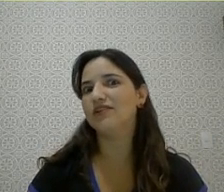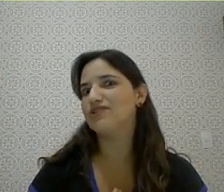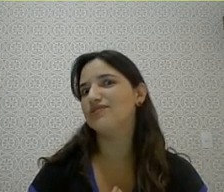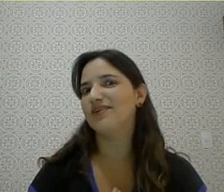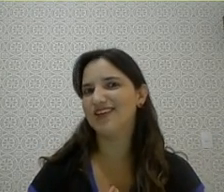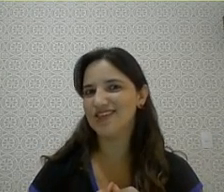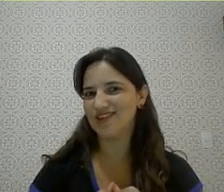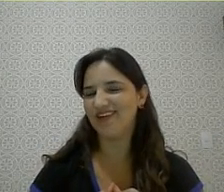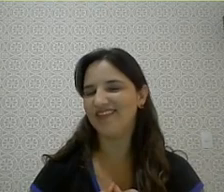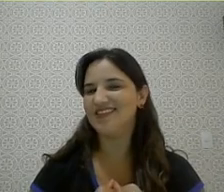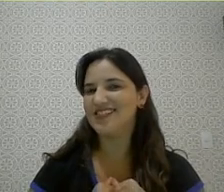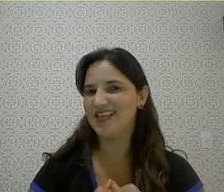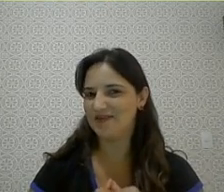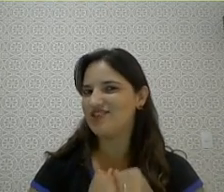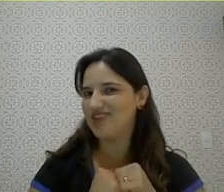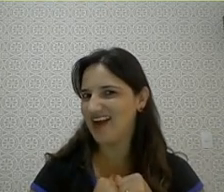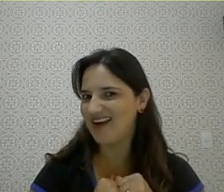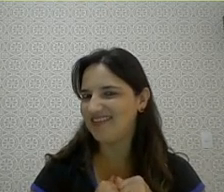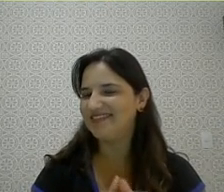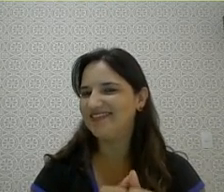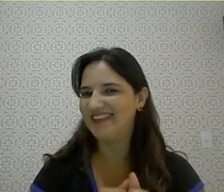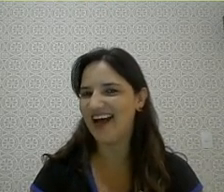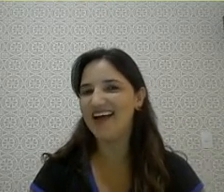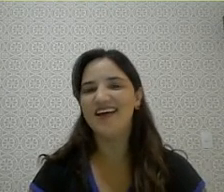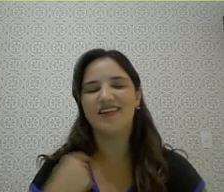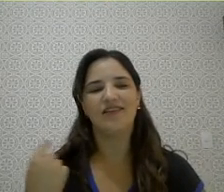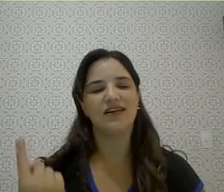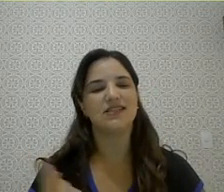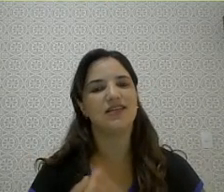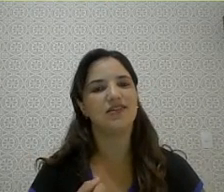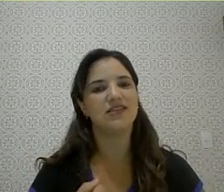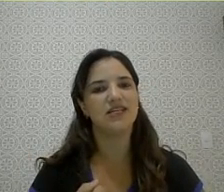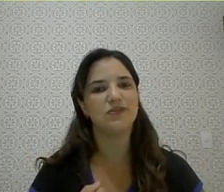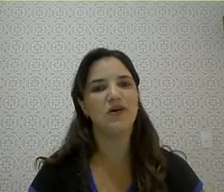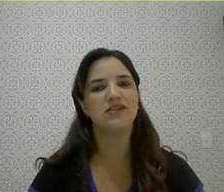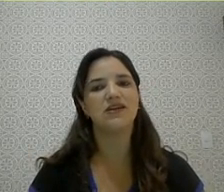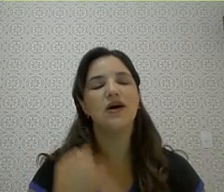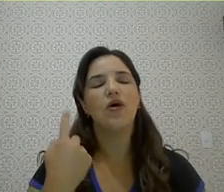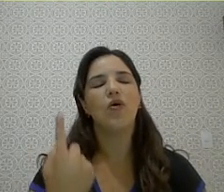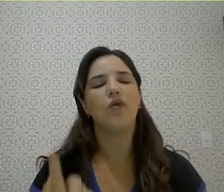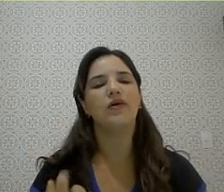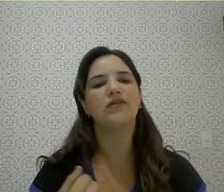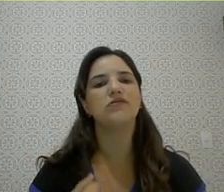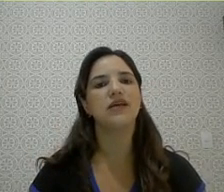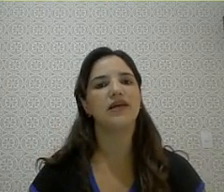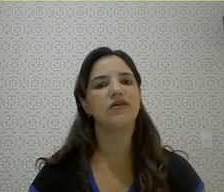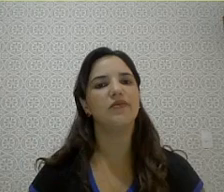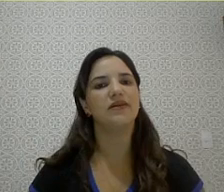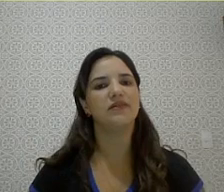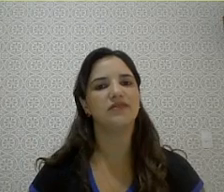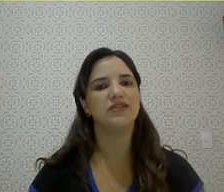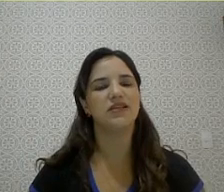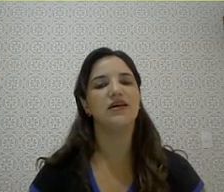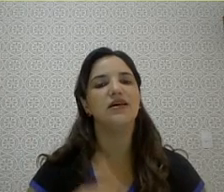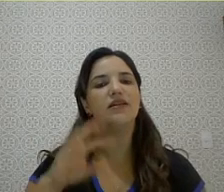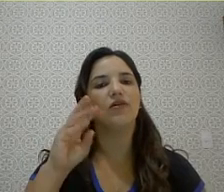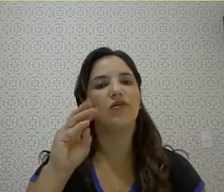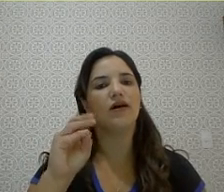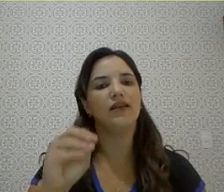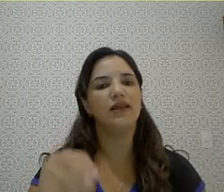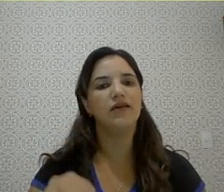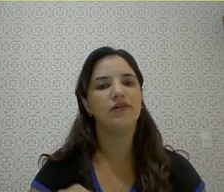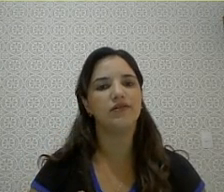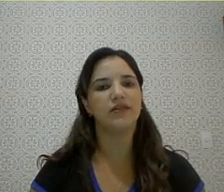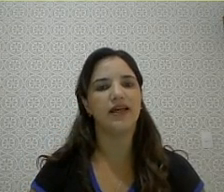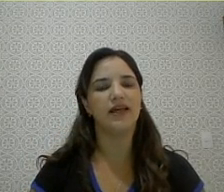engole todas de uma vez só, sem mastigar. Tá? Então, essa é a nossa resposta. Como ele consegue comer tanto assim? Então,